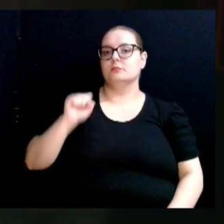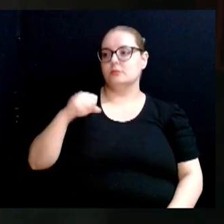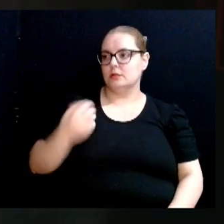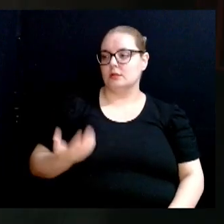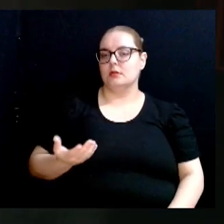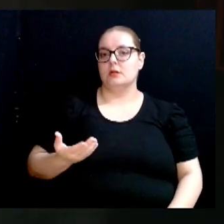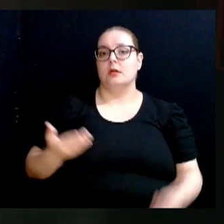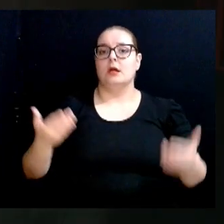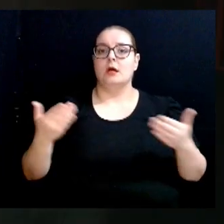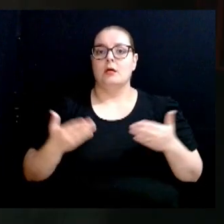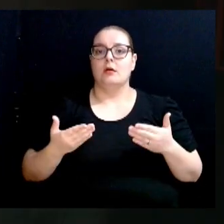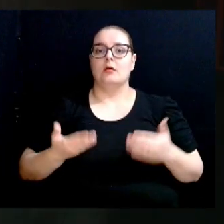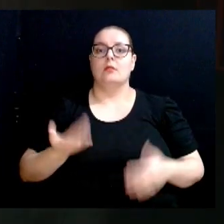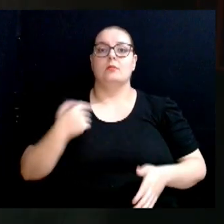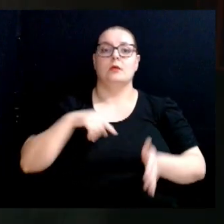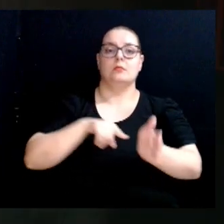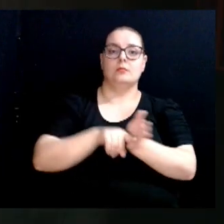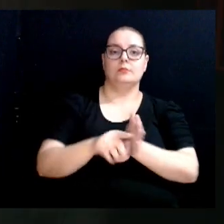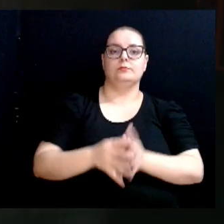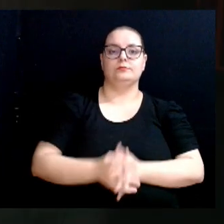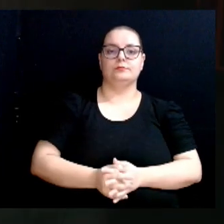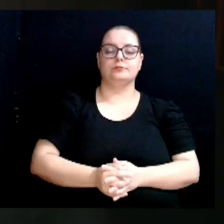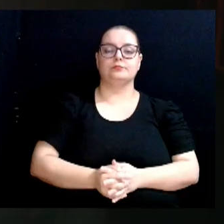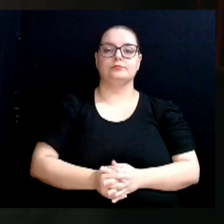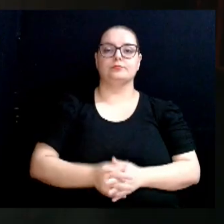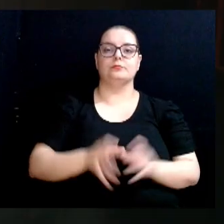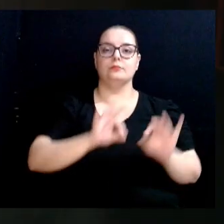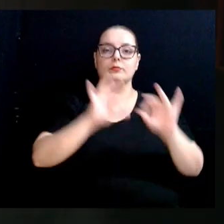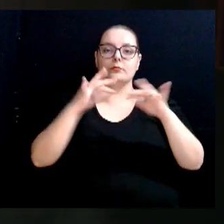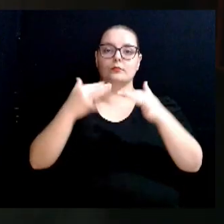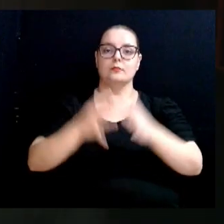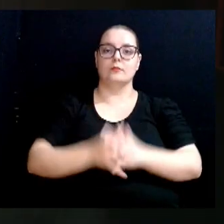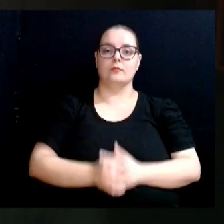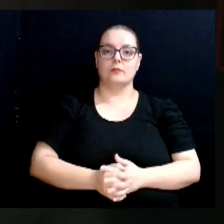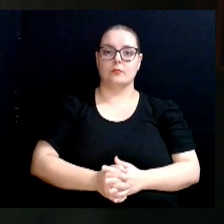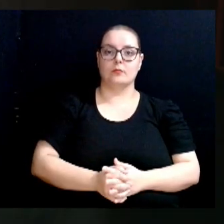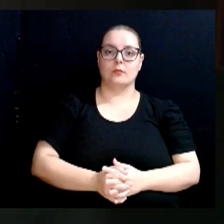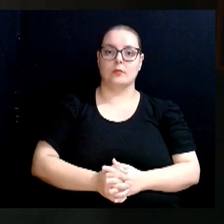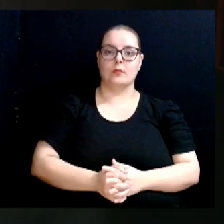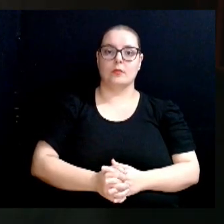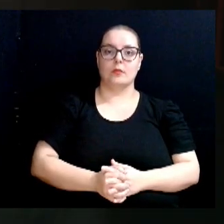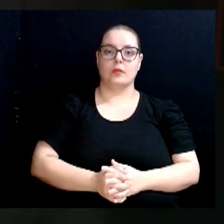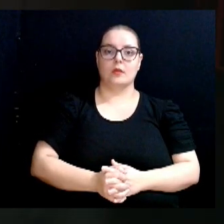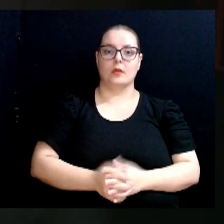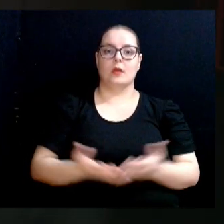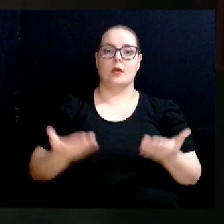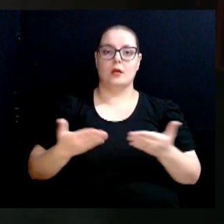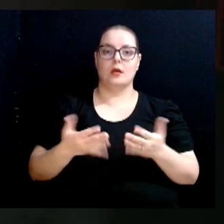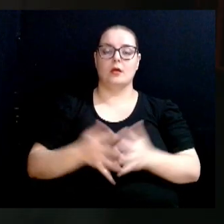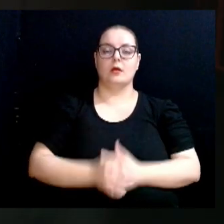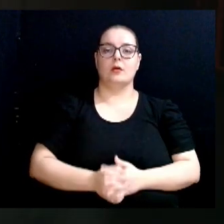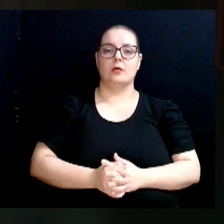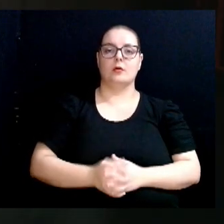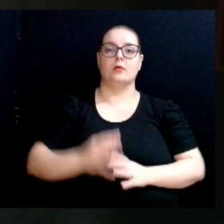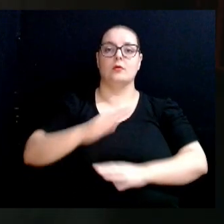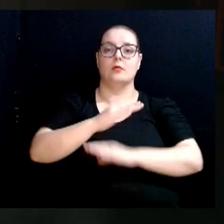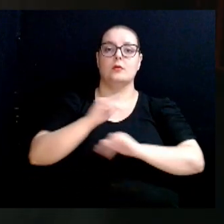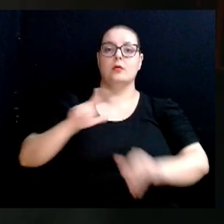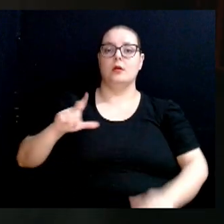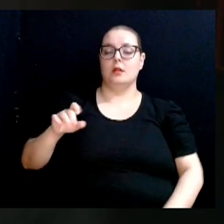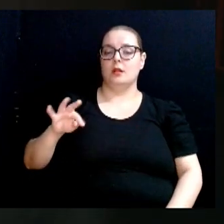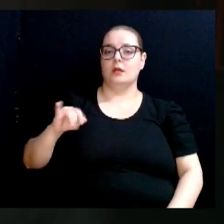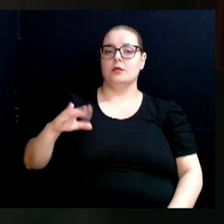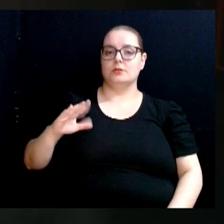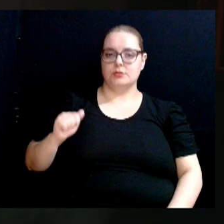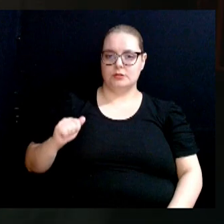mais perguntas, então, dos nossos telespectadores. Quem chega com a gente agora aqui no Câmara Notícia é a Letícia Almeida, do Jardim